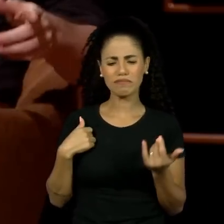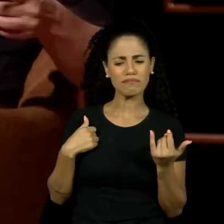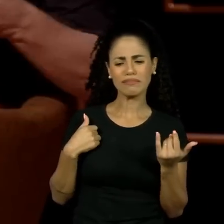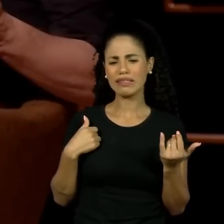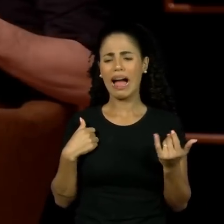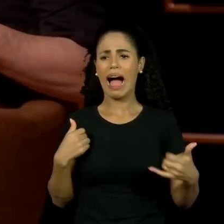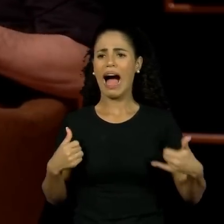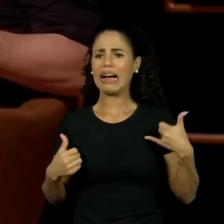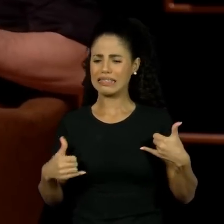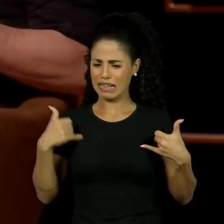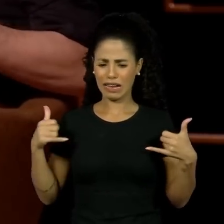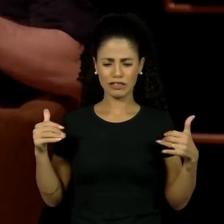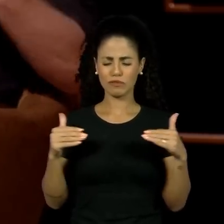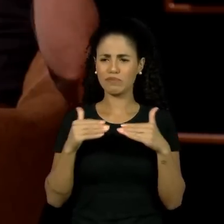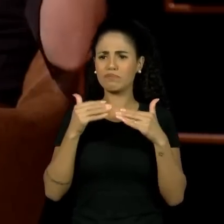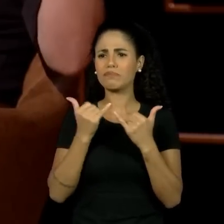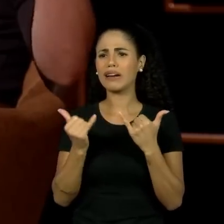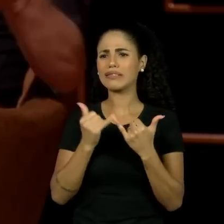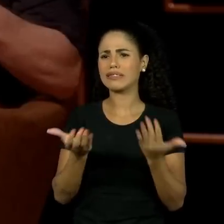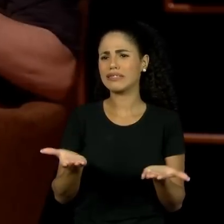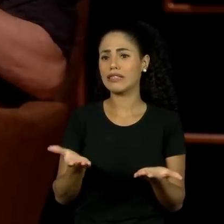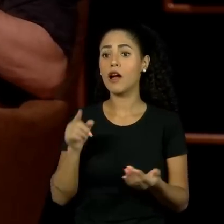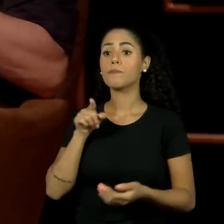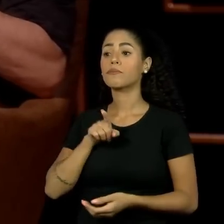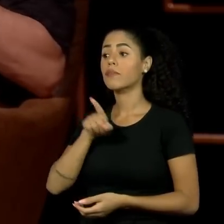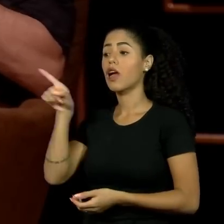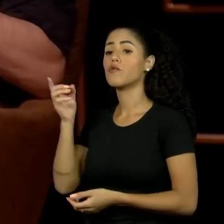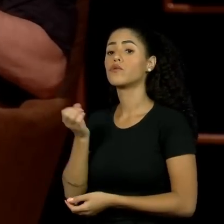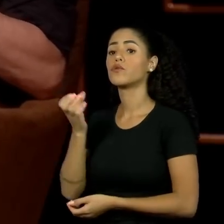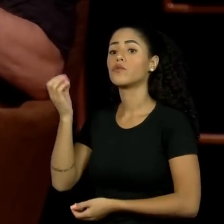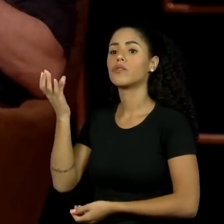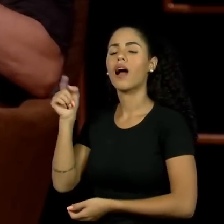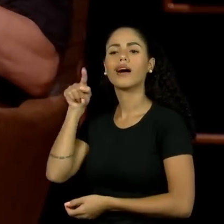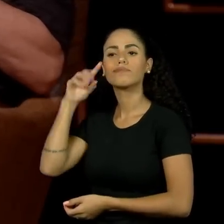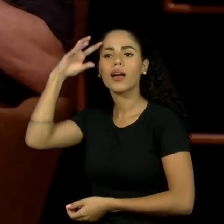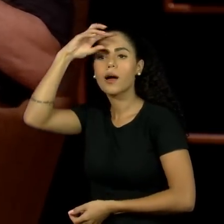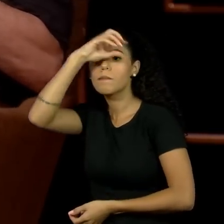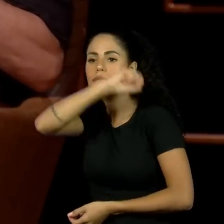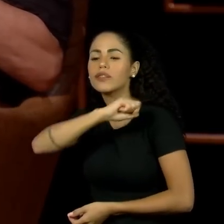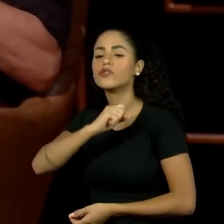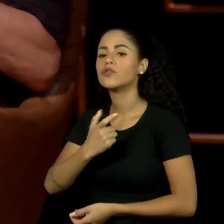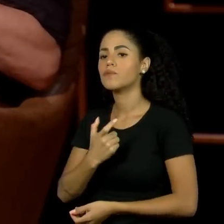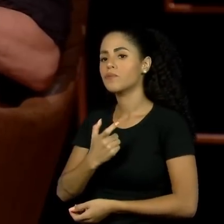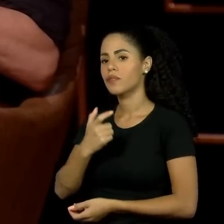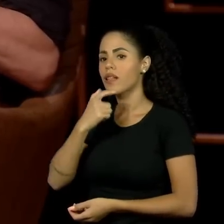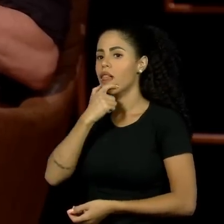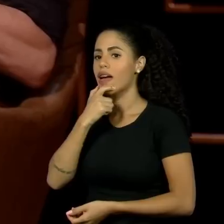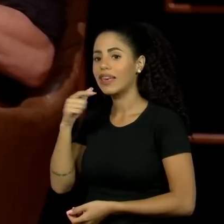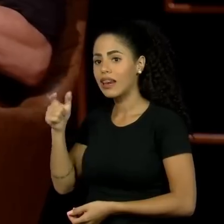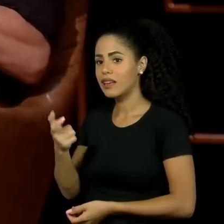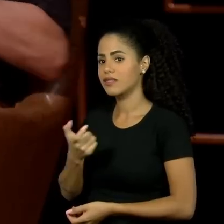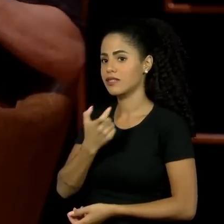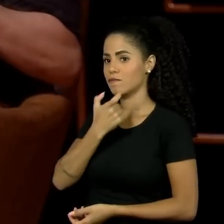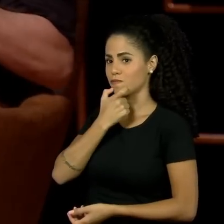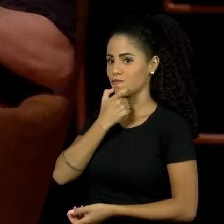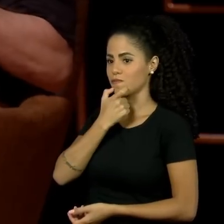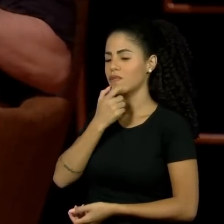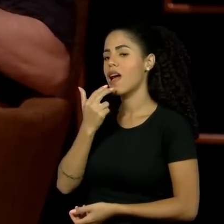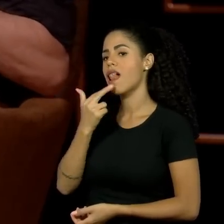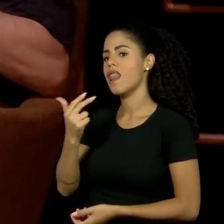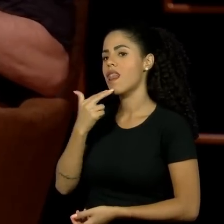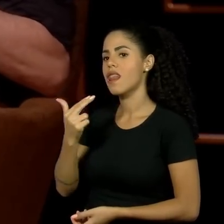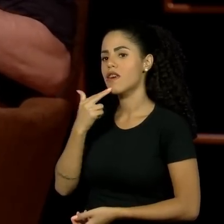como eu tinha estudado nos Estados Unidos, tinha aprendido inglês muito bem, porque nesses 6 meses nos Estados Unidos, eu praticamente não